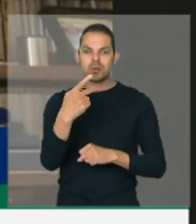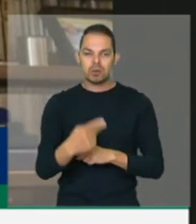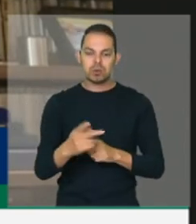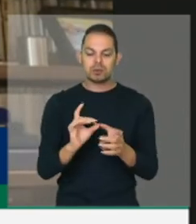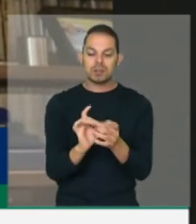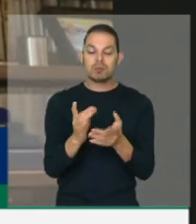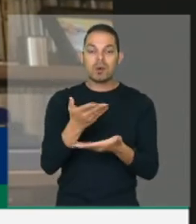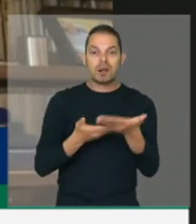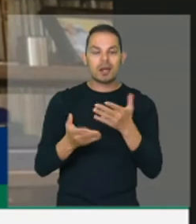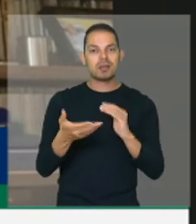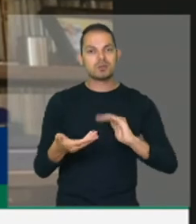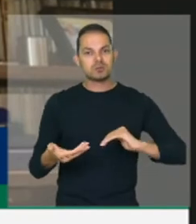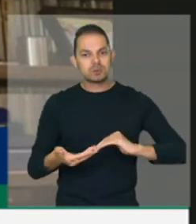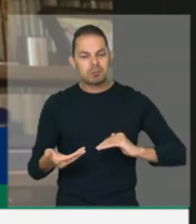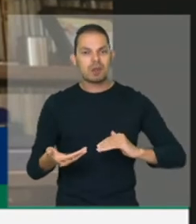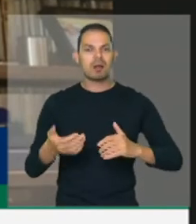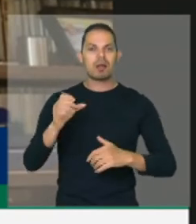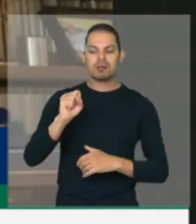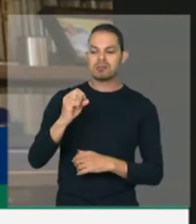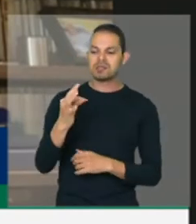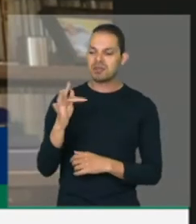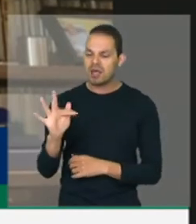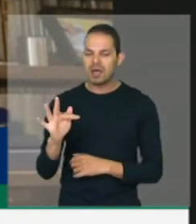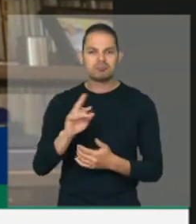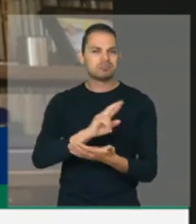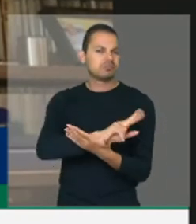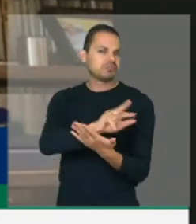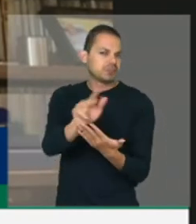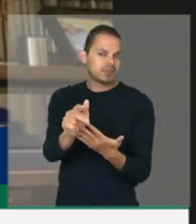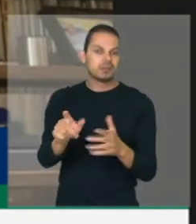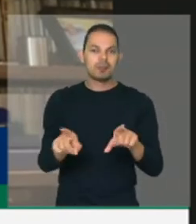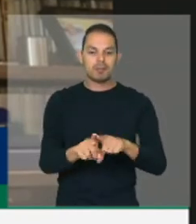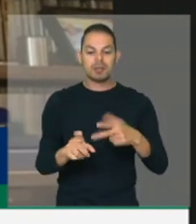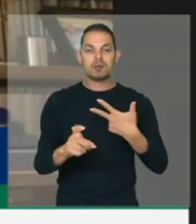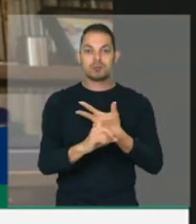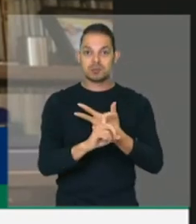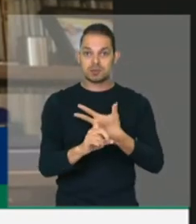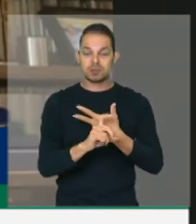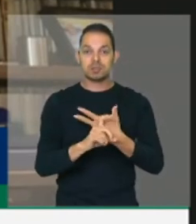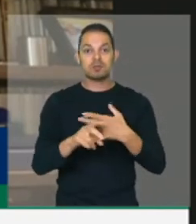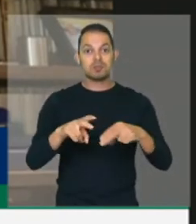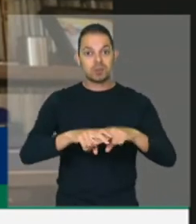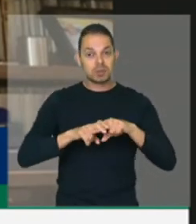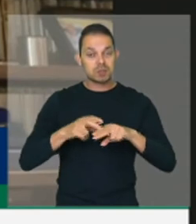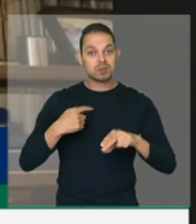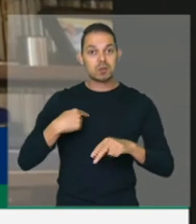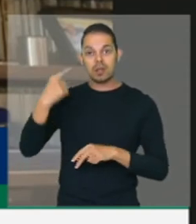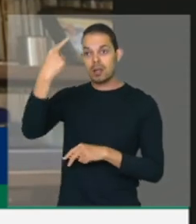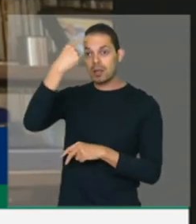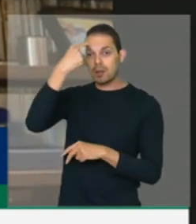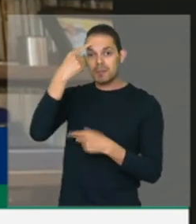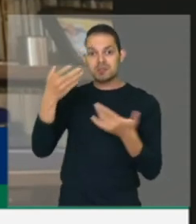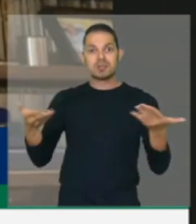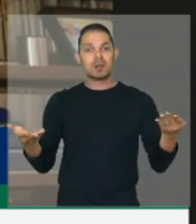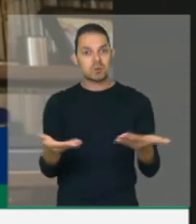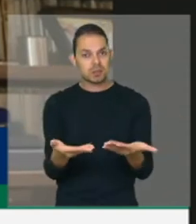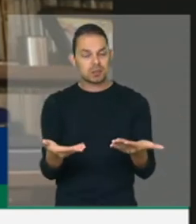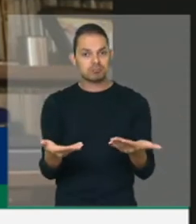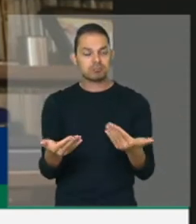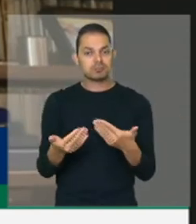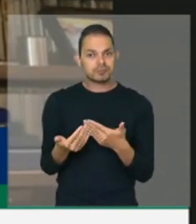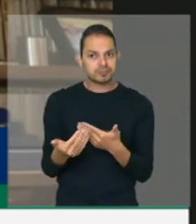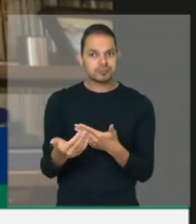o parlamento, é o Supremo, independente das concordâncias, e é o executivo. Por isso que eu penso que esse momento acho que agora